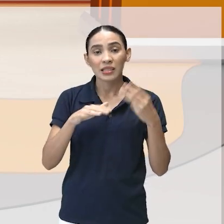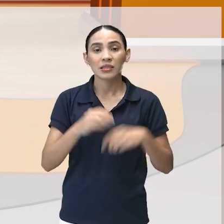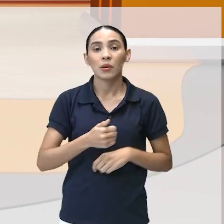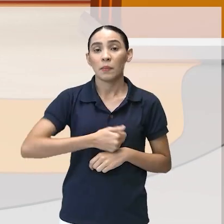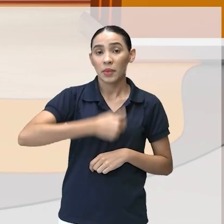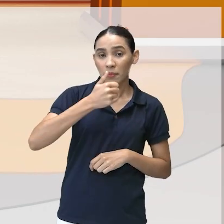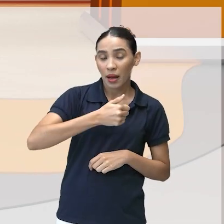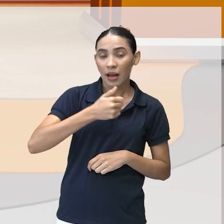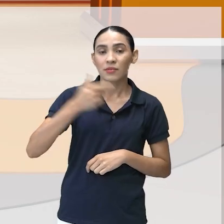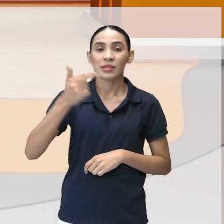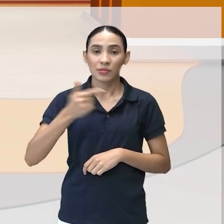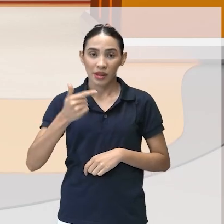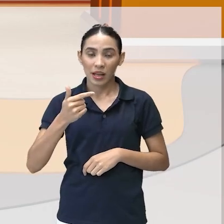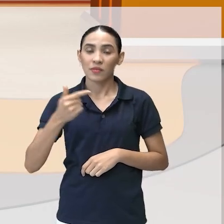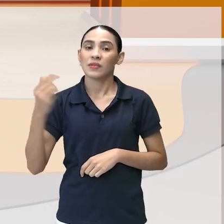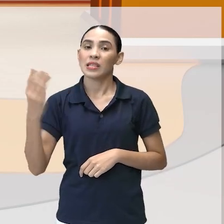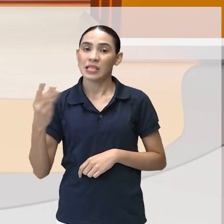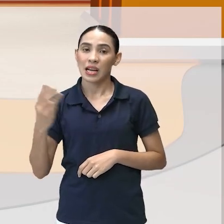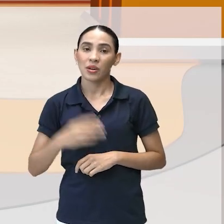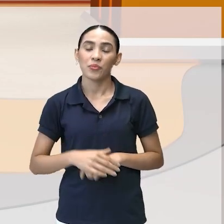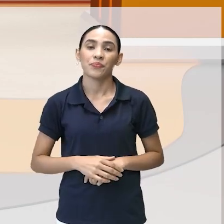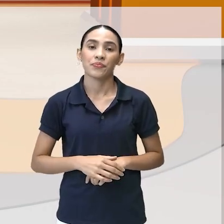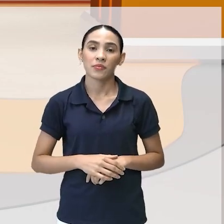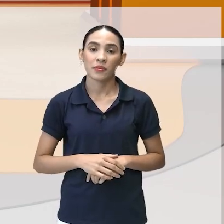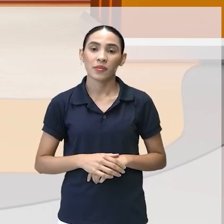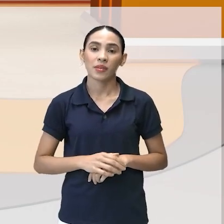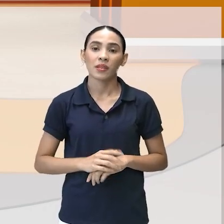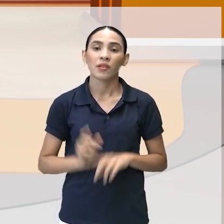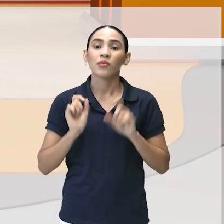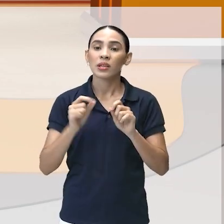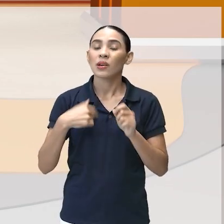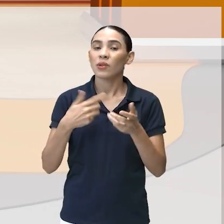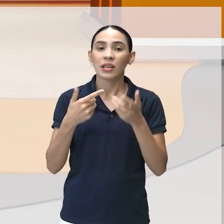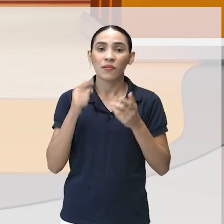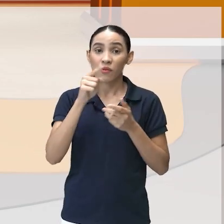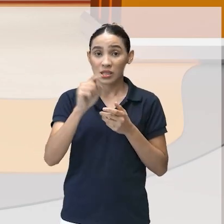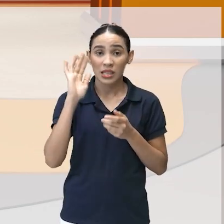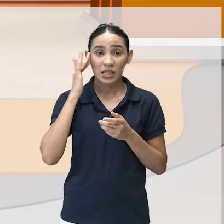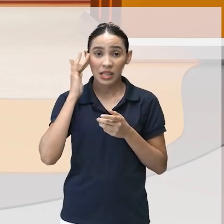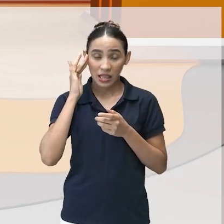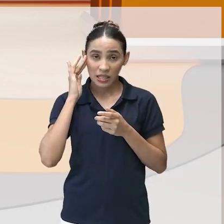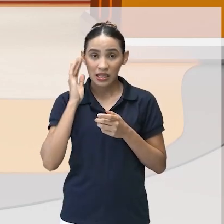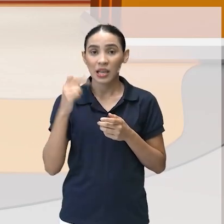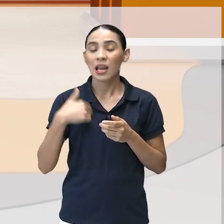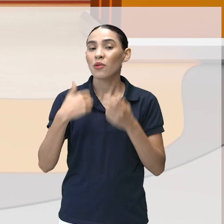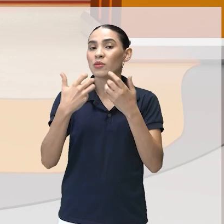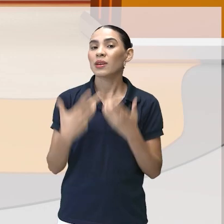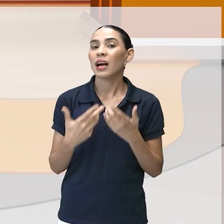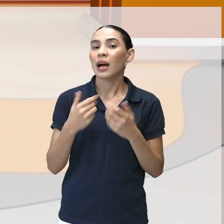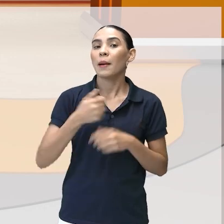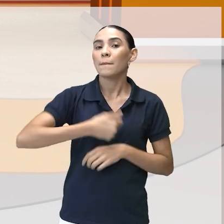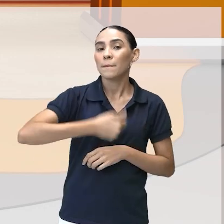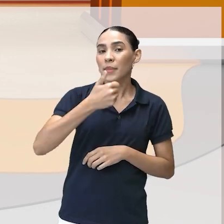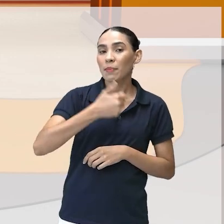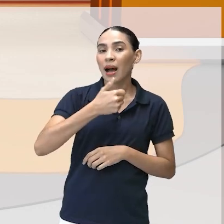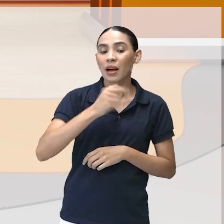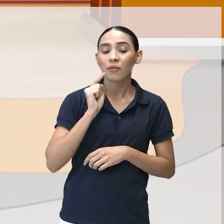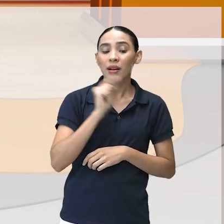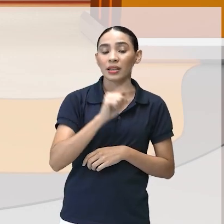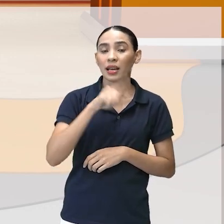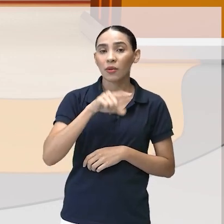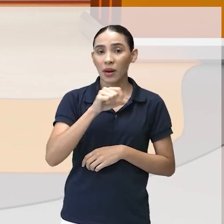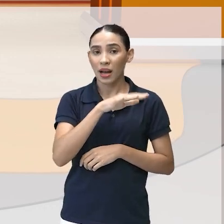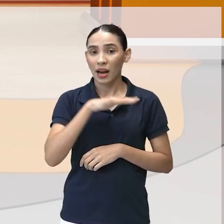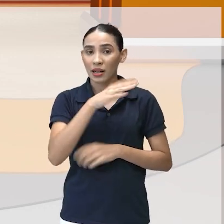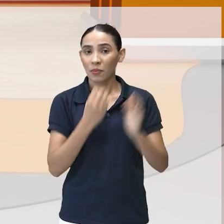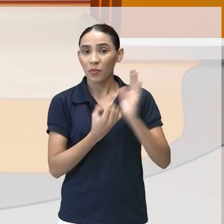O primário, o secundário e o terciário. E o que eu gostaria que vocês compreendessem? Que quando eu falar de setor primário, eu estou falando de um